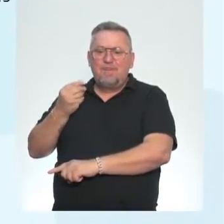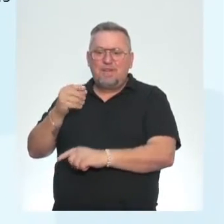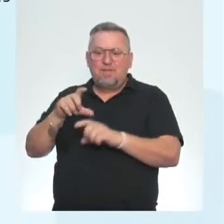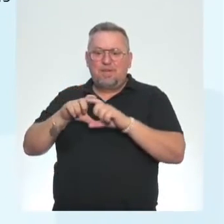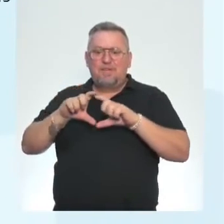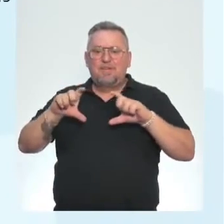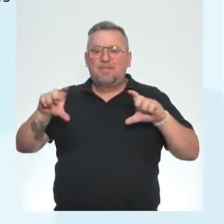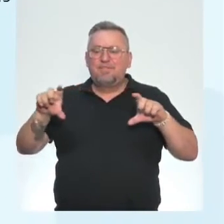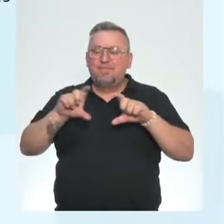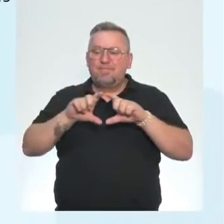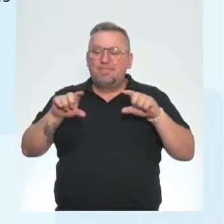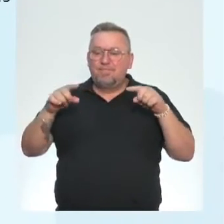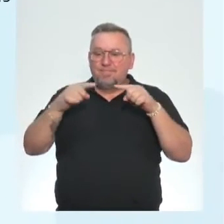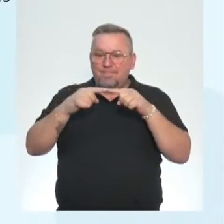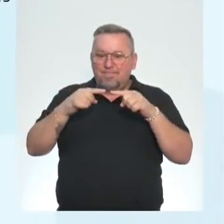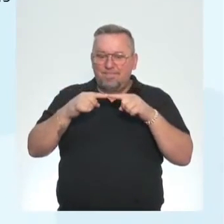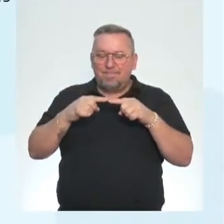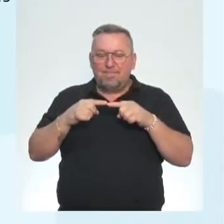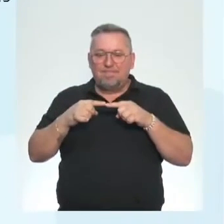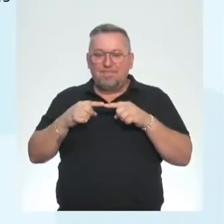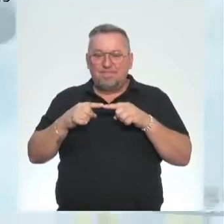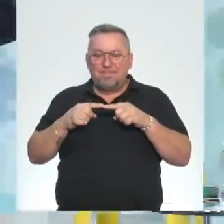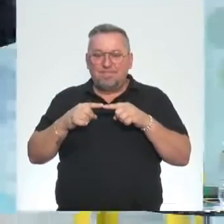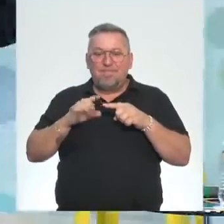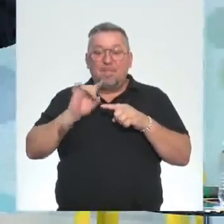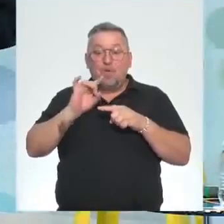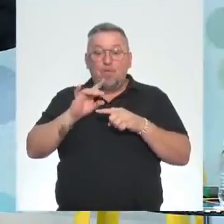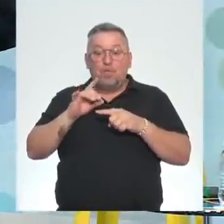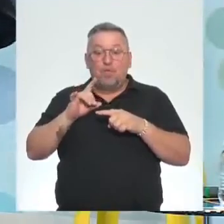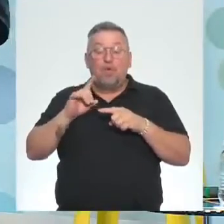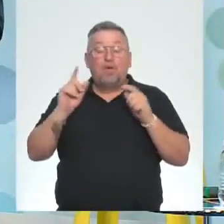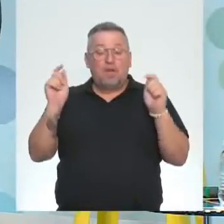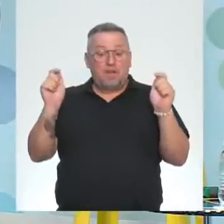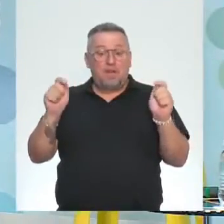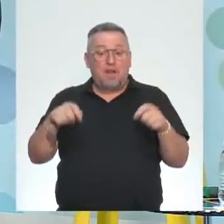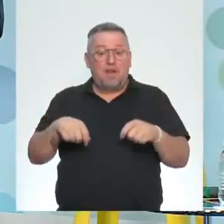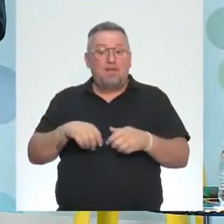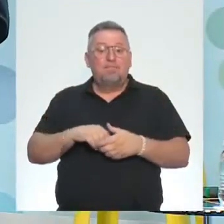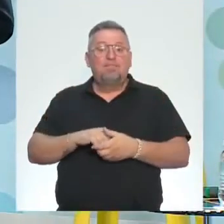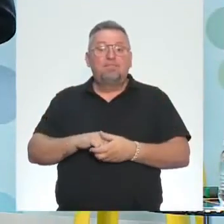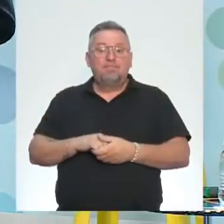456.976.000 combinações de placas possíveis. Muita coisa.